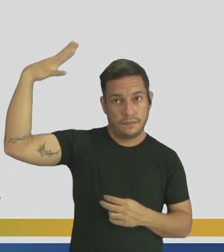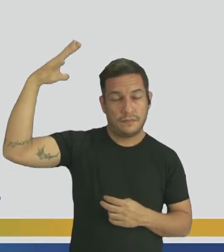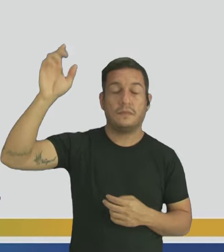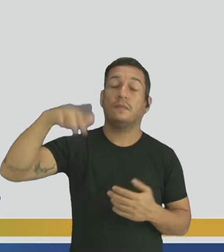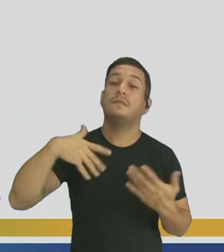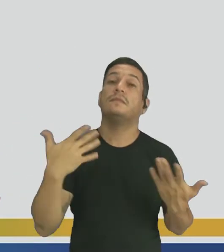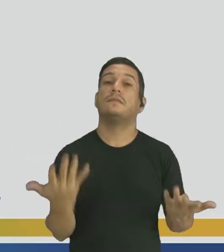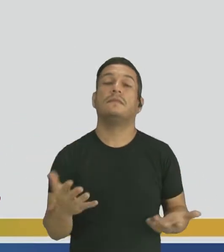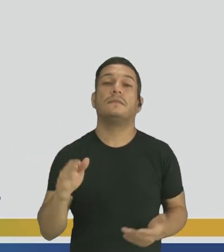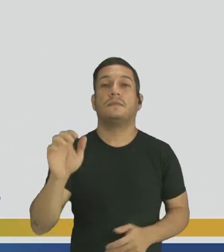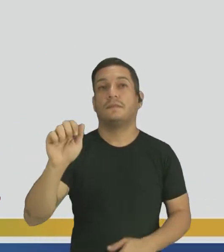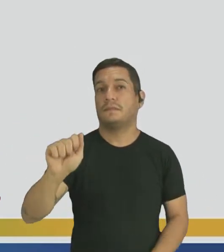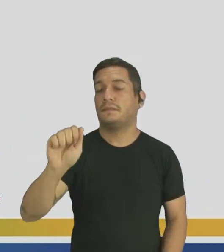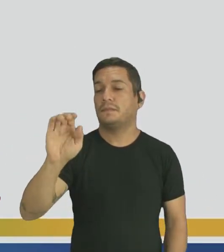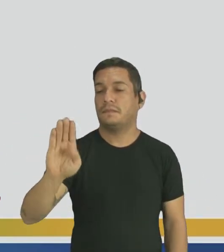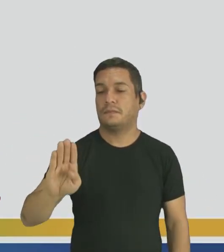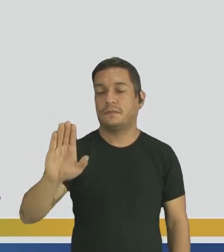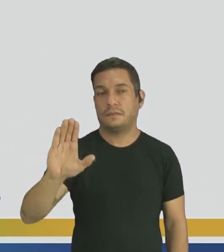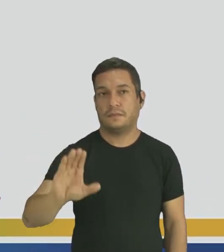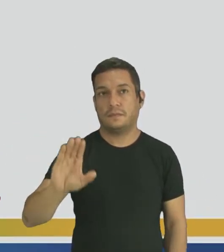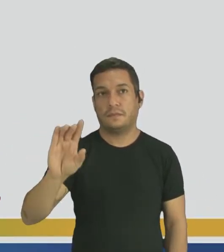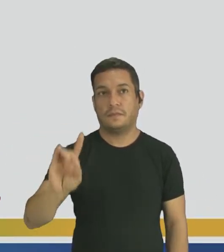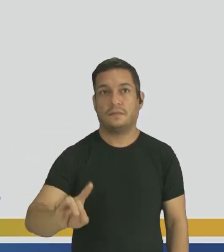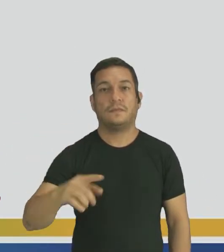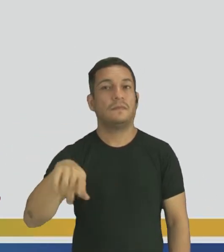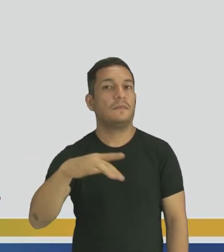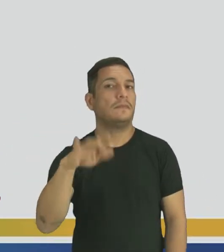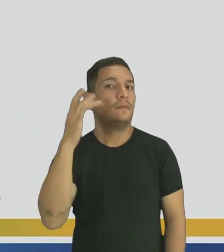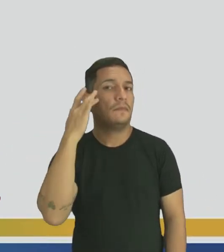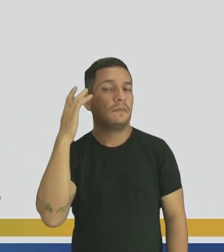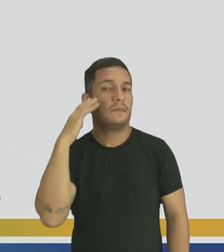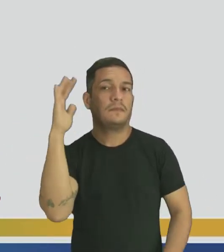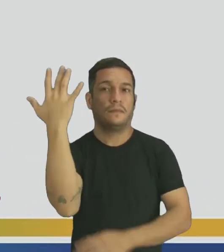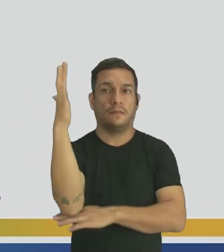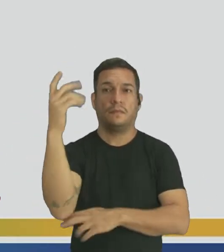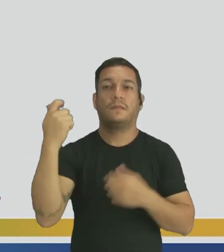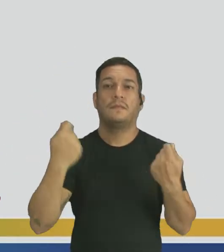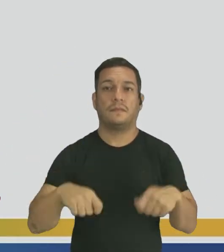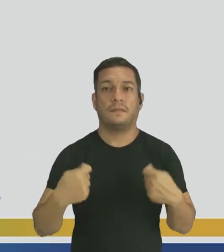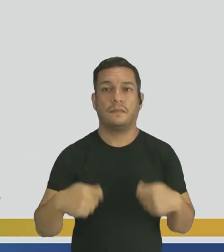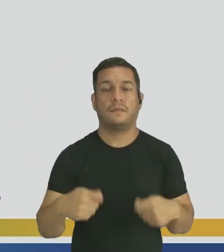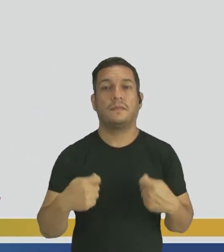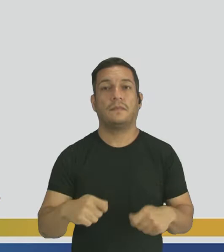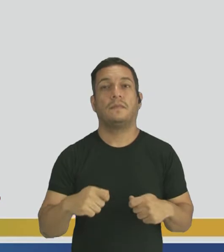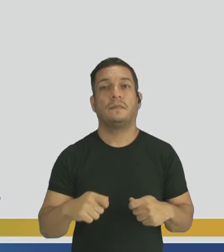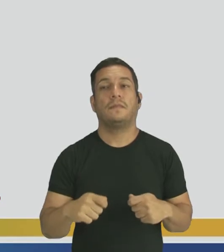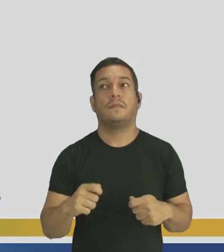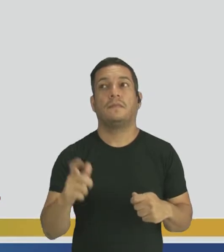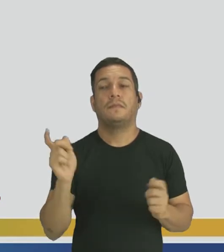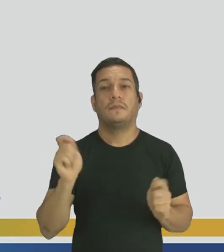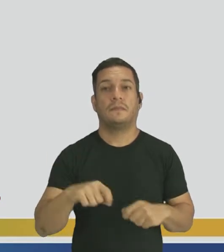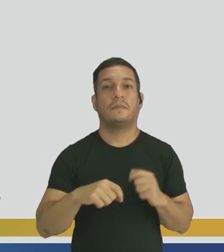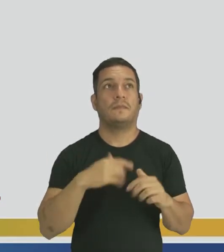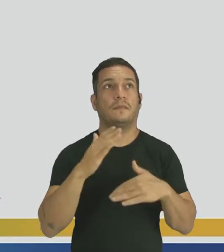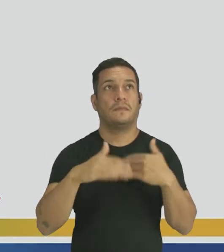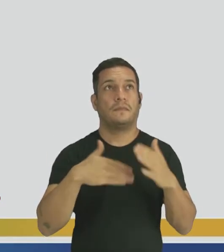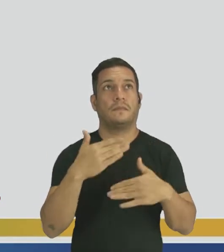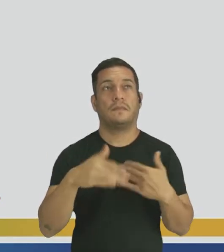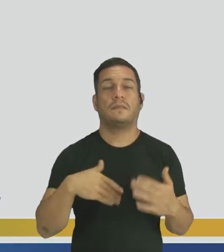aí, o que vocês acham que a planta precisa para continuar